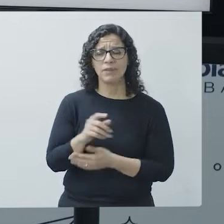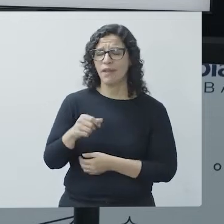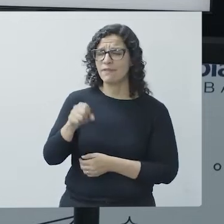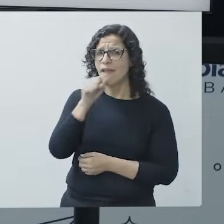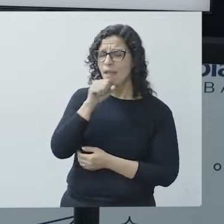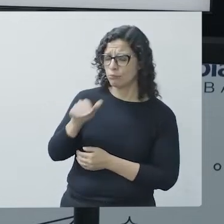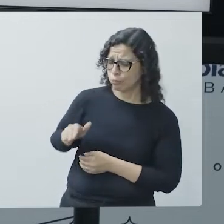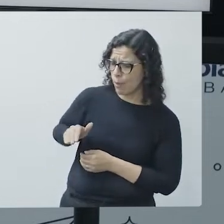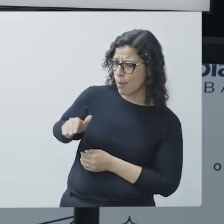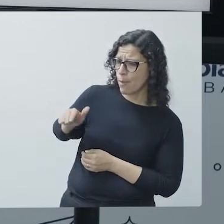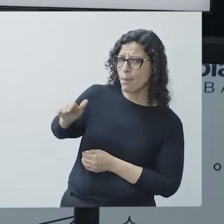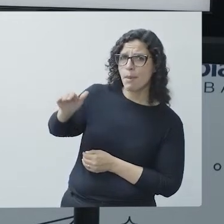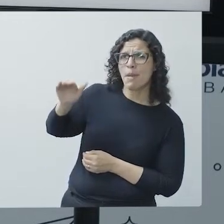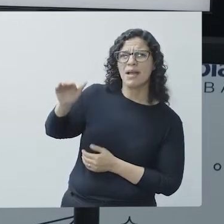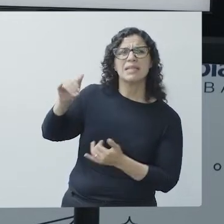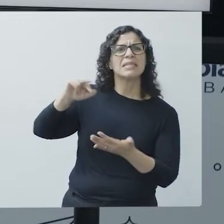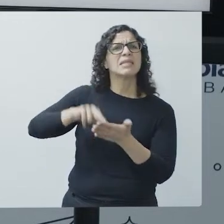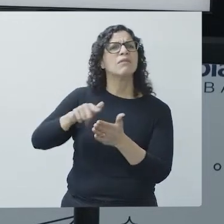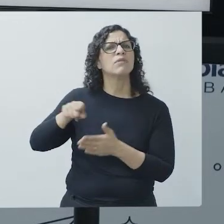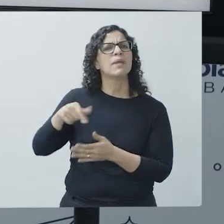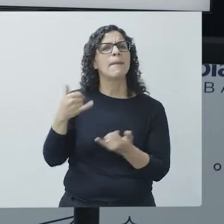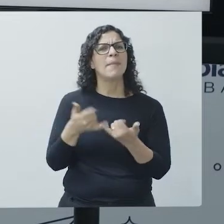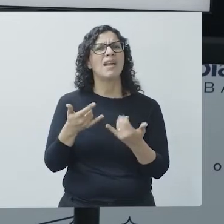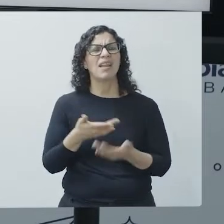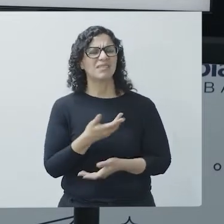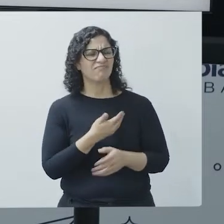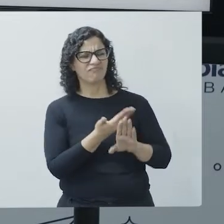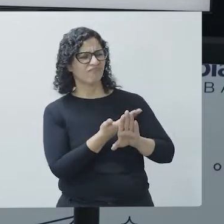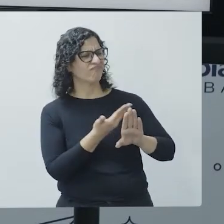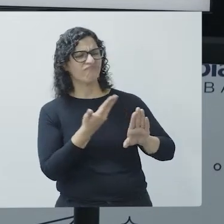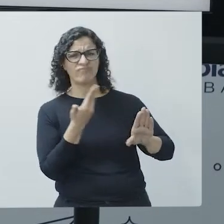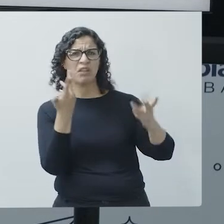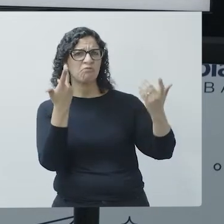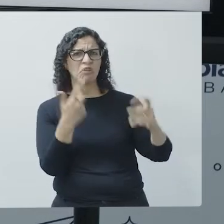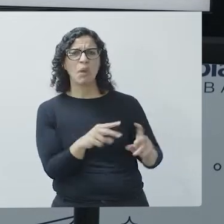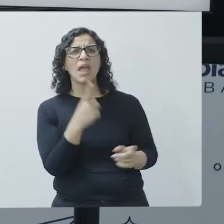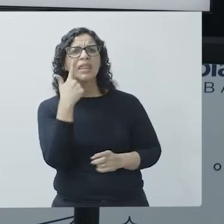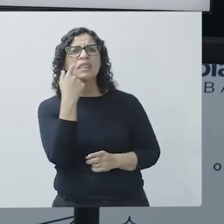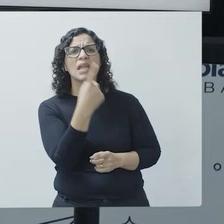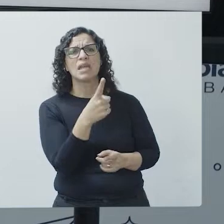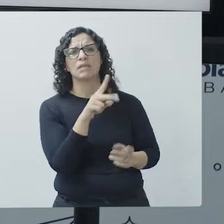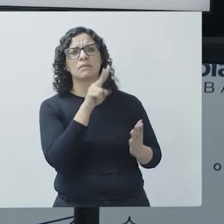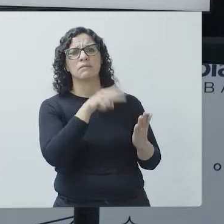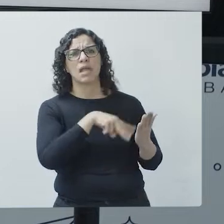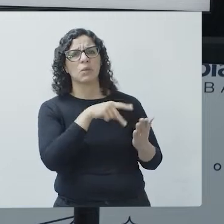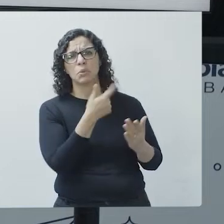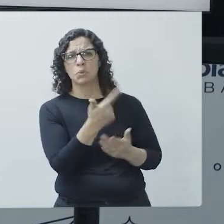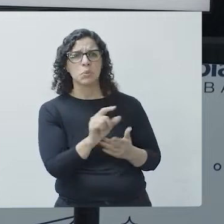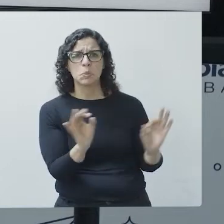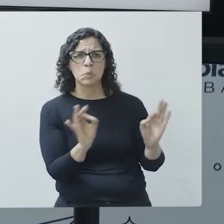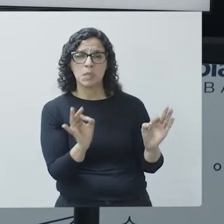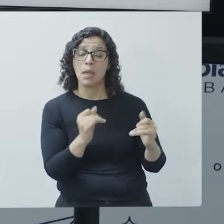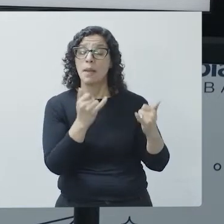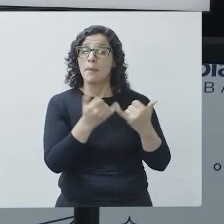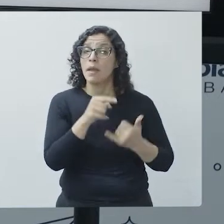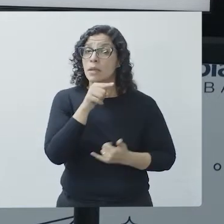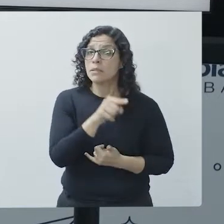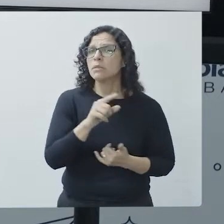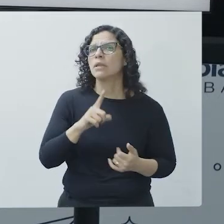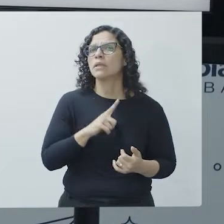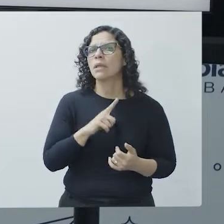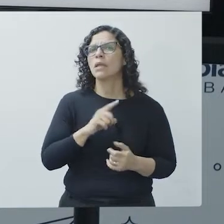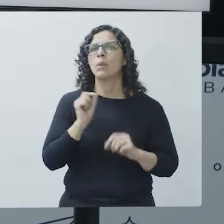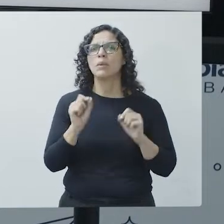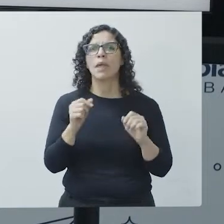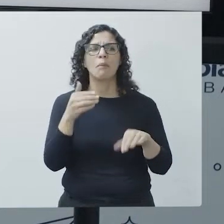envelhecendo, a tendência é que você vá se afastando desse texto literário, tornando ali, ó, até